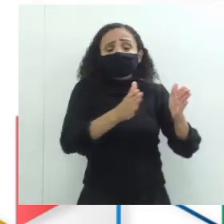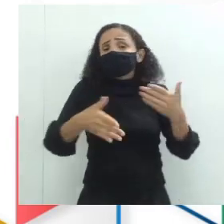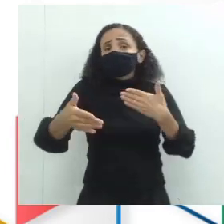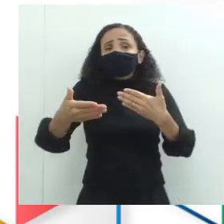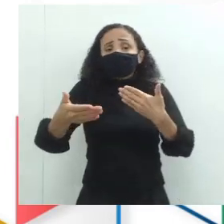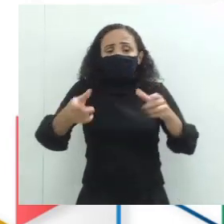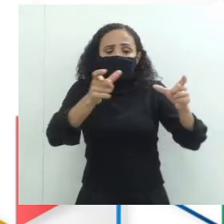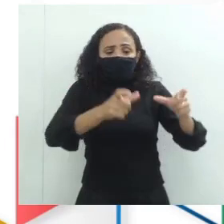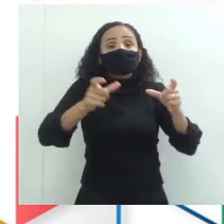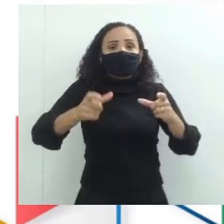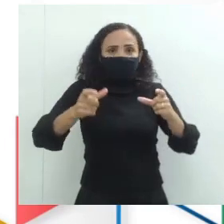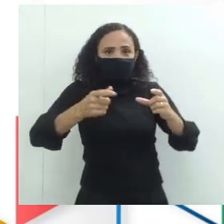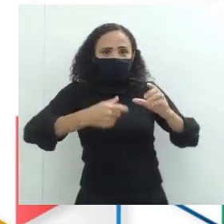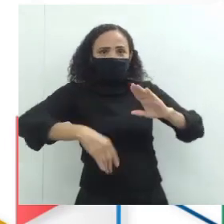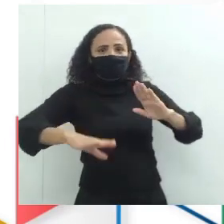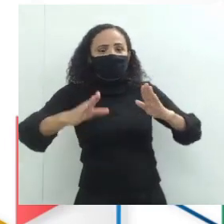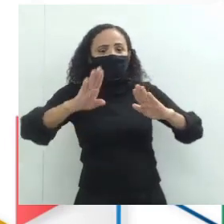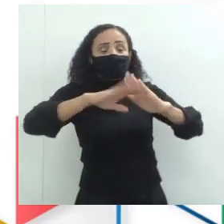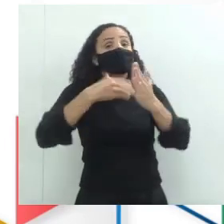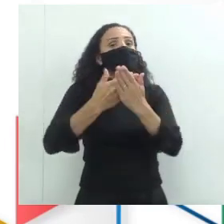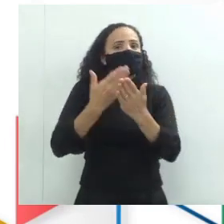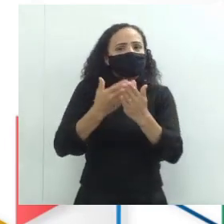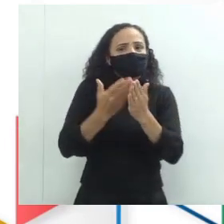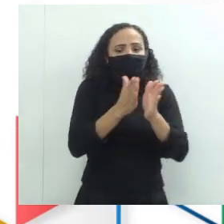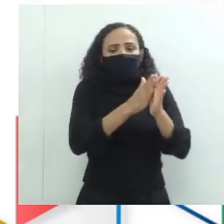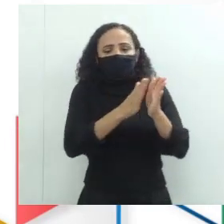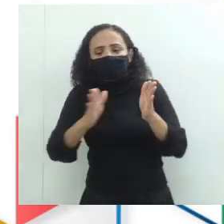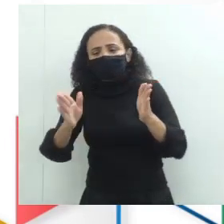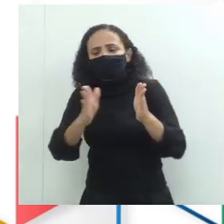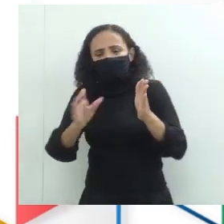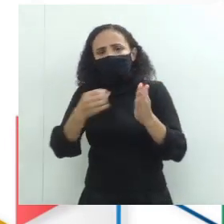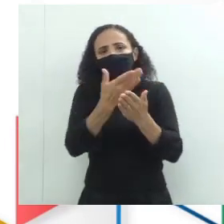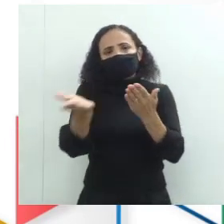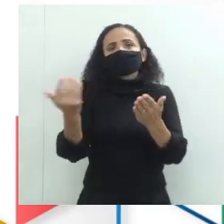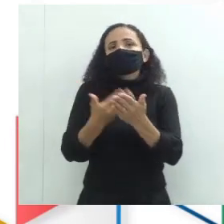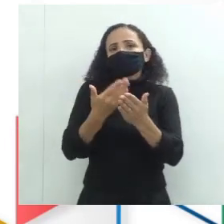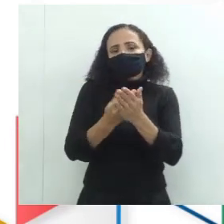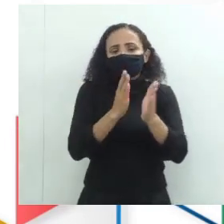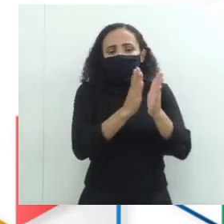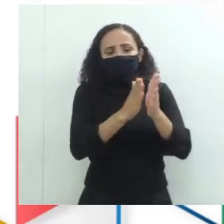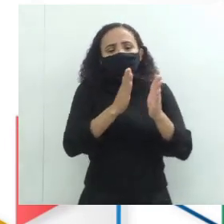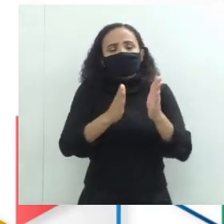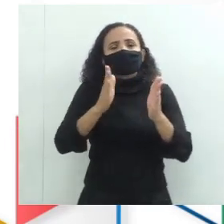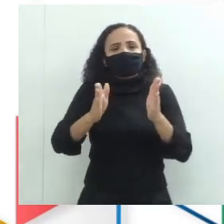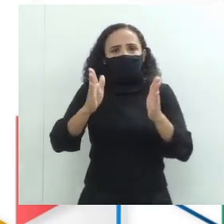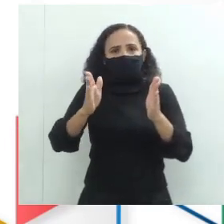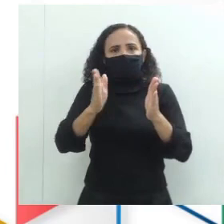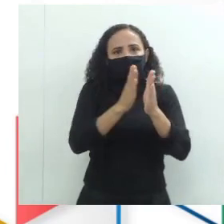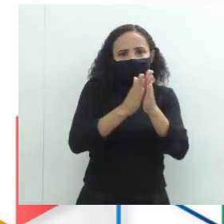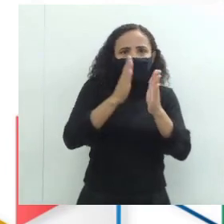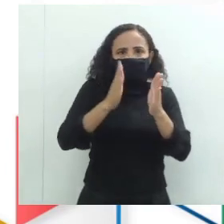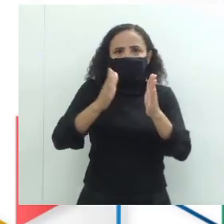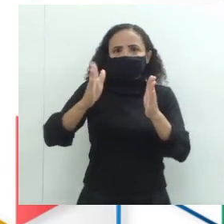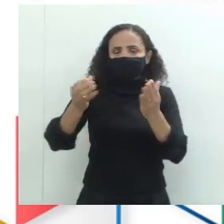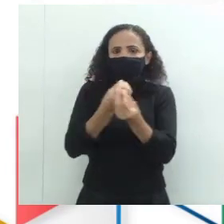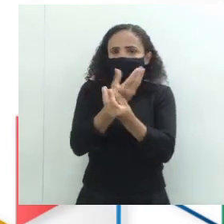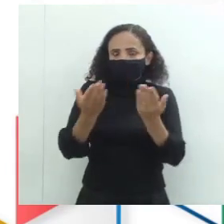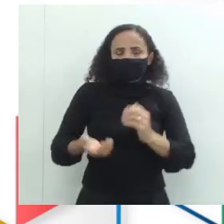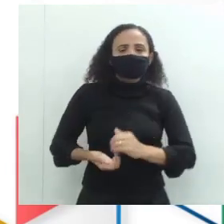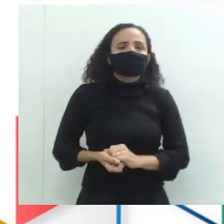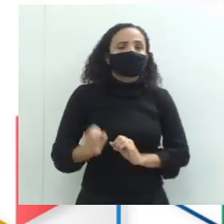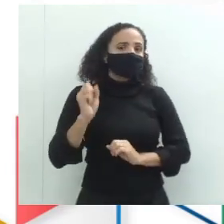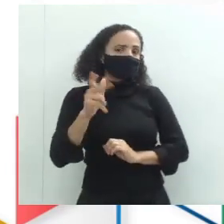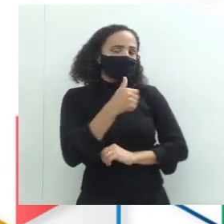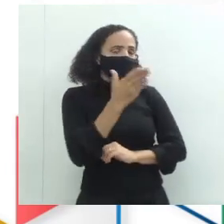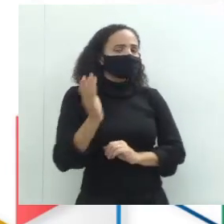as barrinhas lá, unidade, dezena e centena, e assim vai, dividindo sempre em 3, que são as classes,